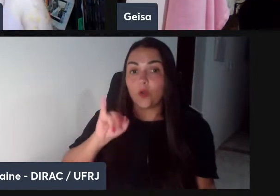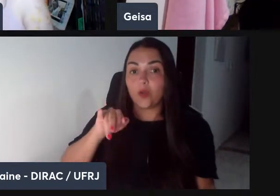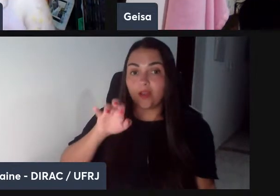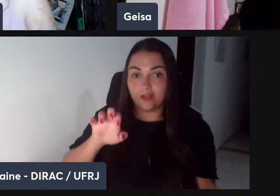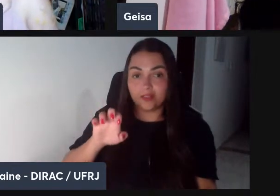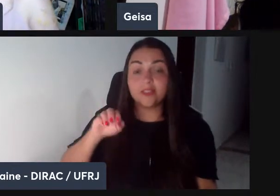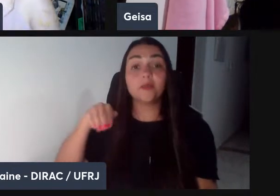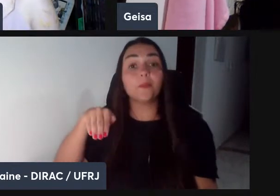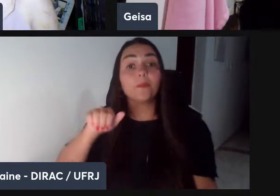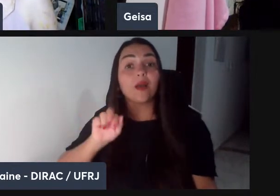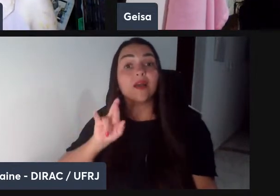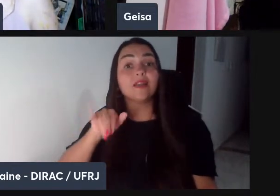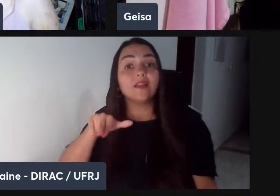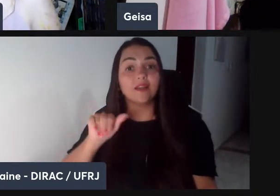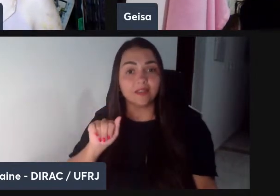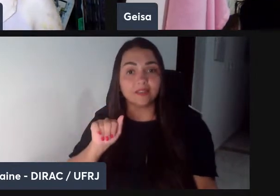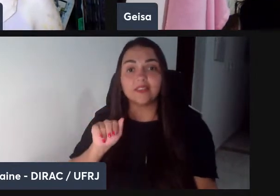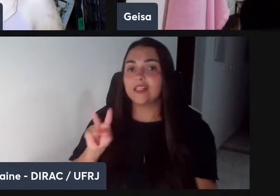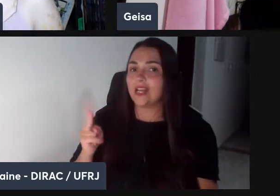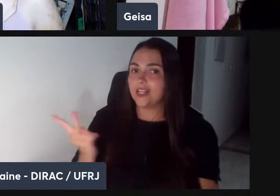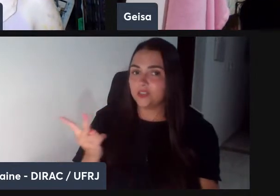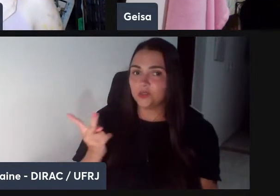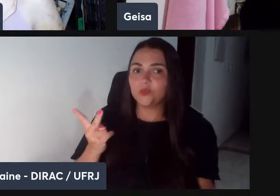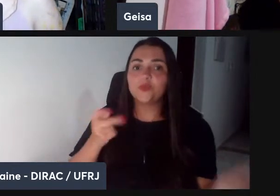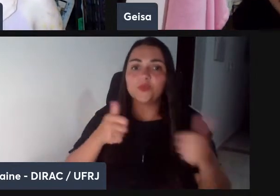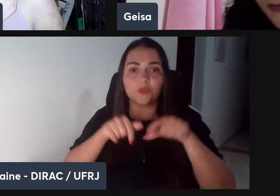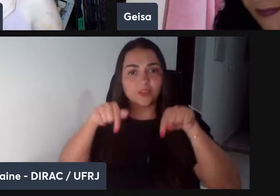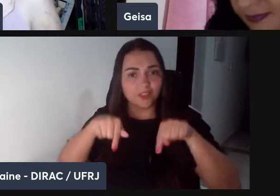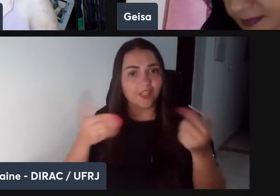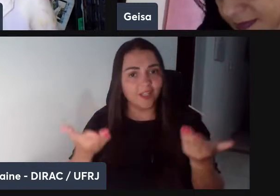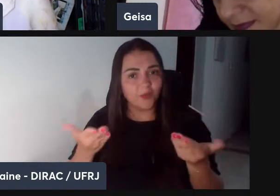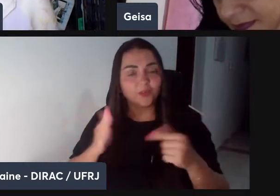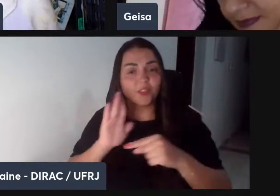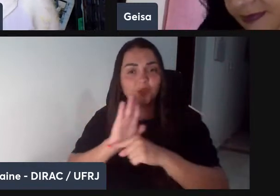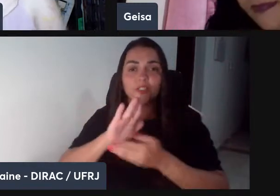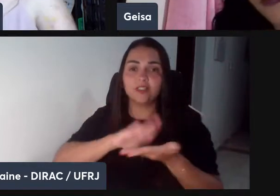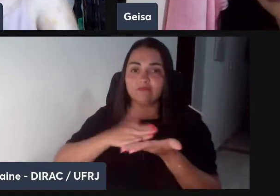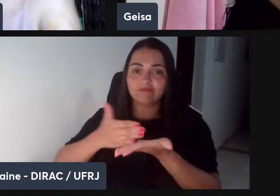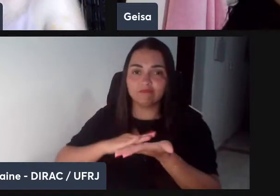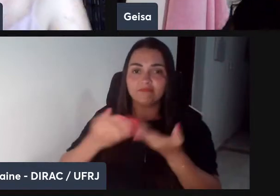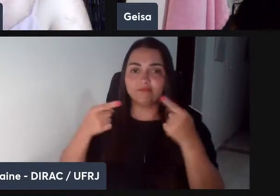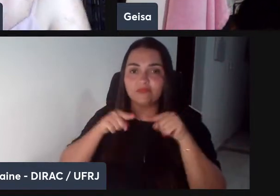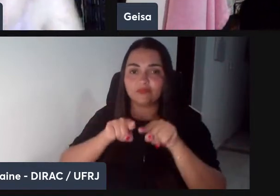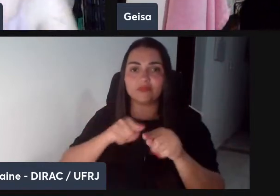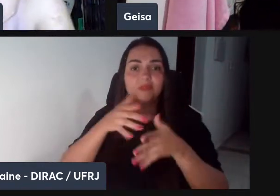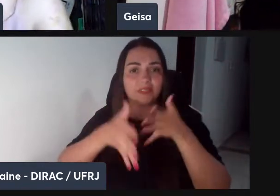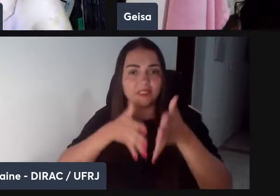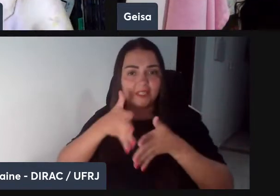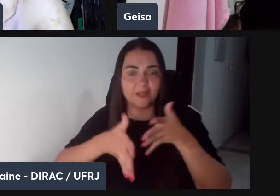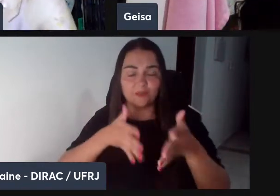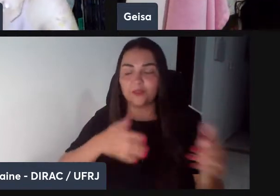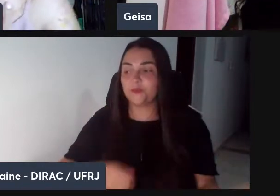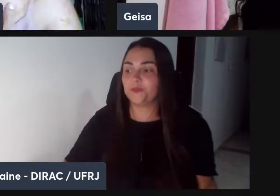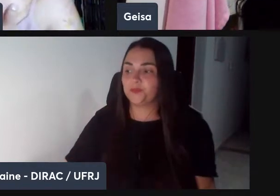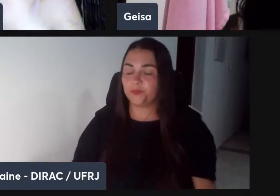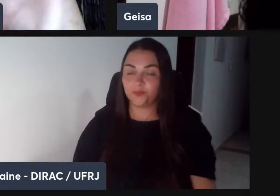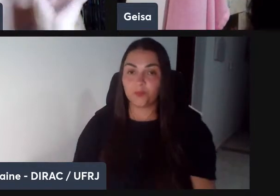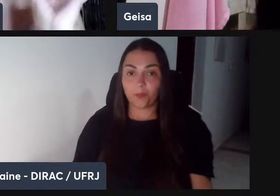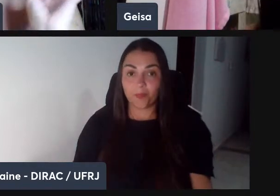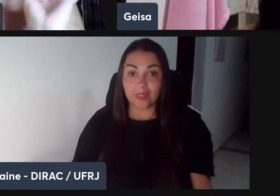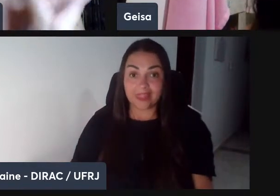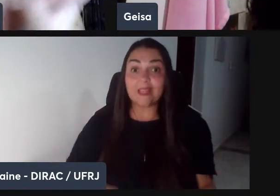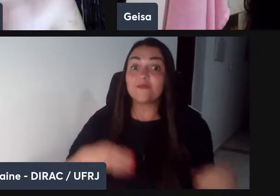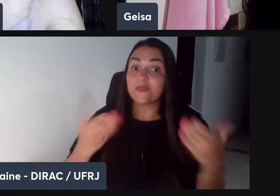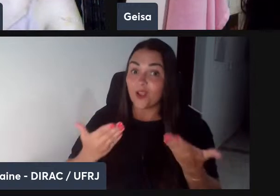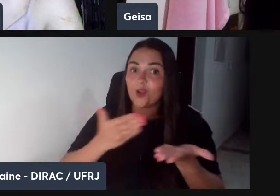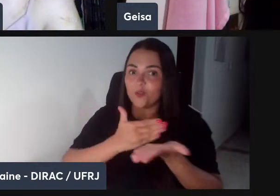Mariana, que vão estar aqui conosco essa noite, nos ajudando na interpretação em Libras. Então, vou começar a minha descrição